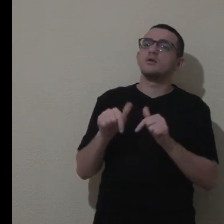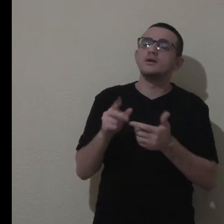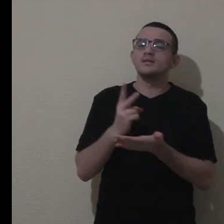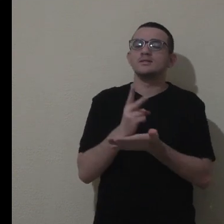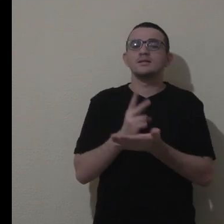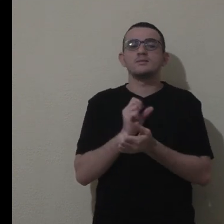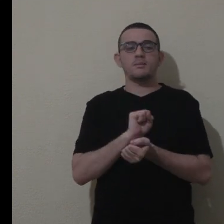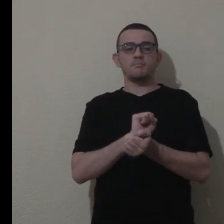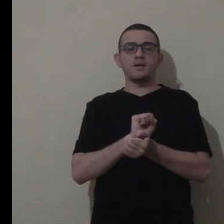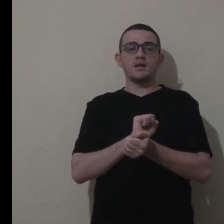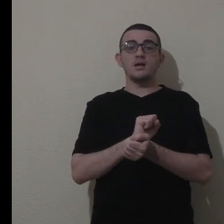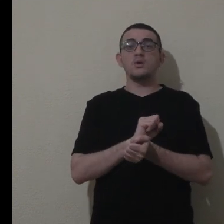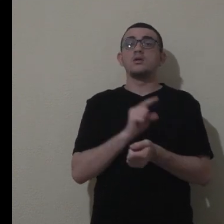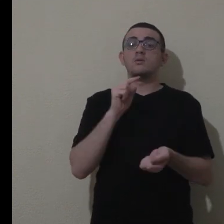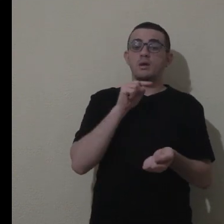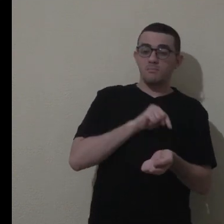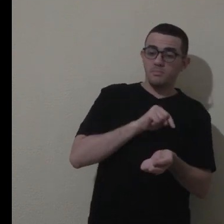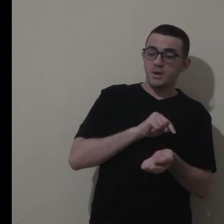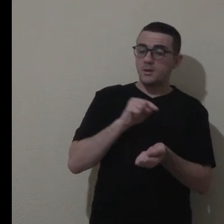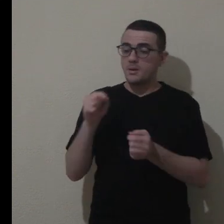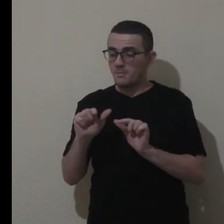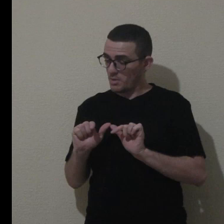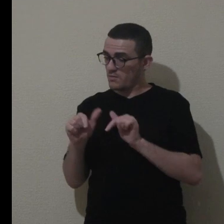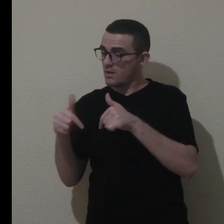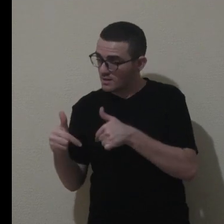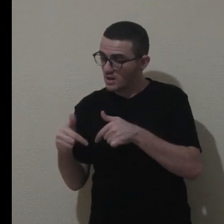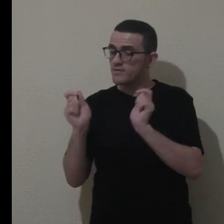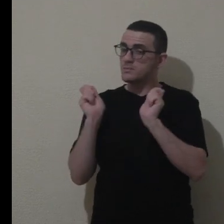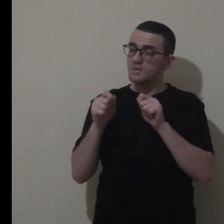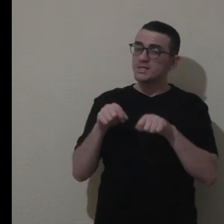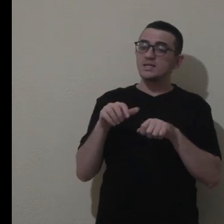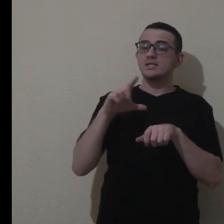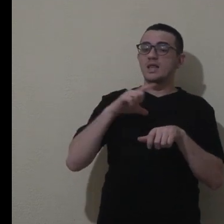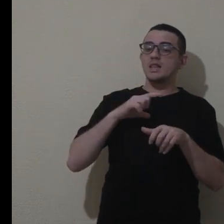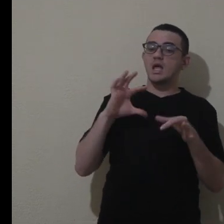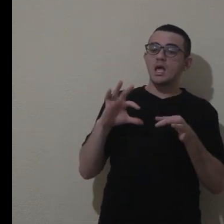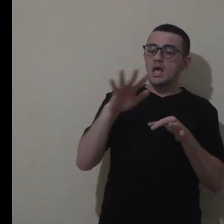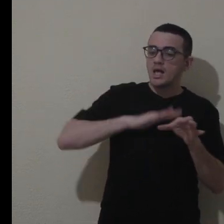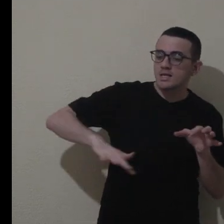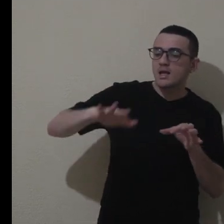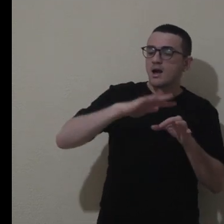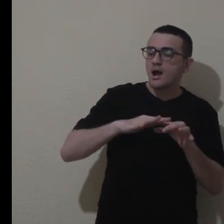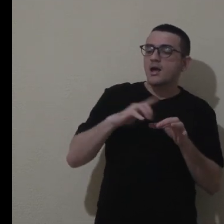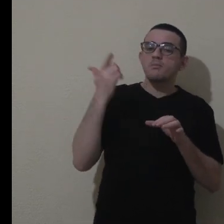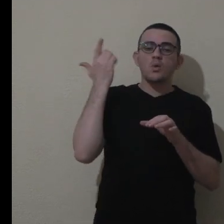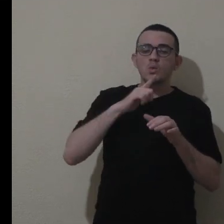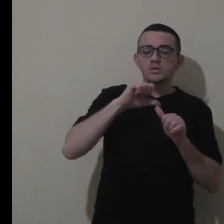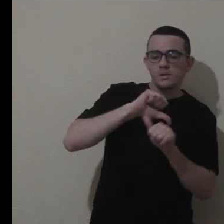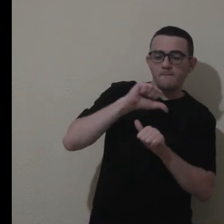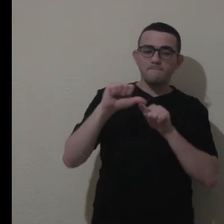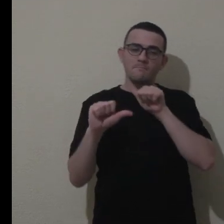em default mode. Então, para você sair daqui e ir para executive, parece que você precisa dessa rede para fazer